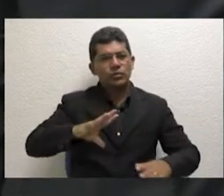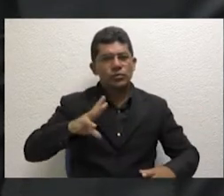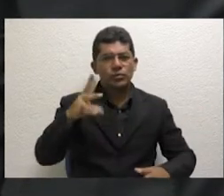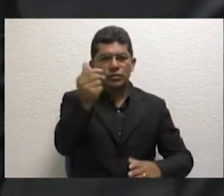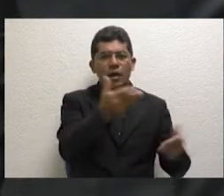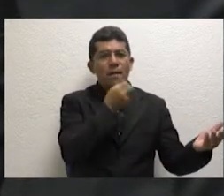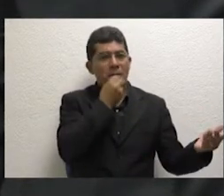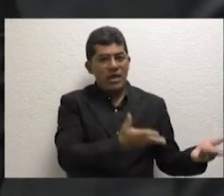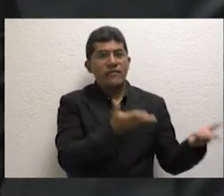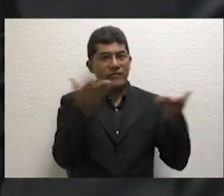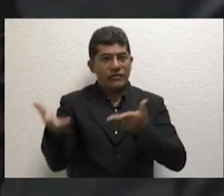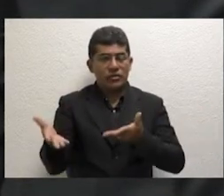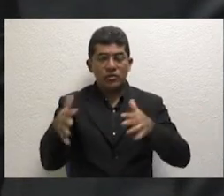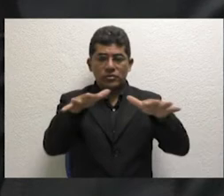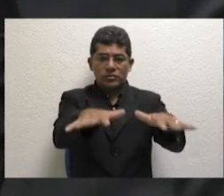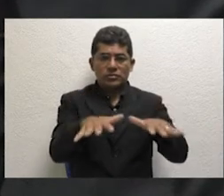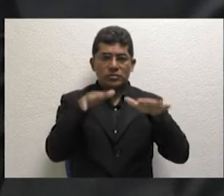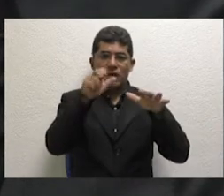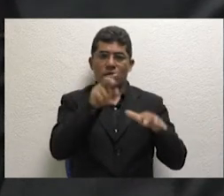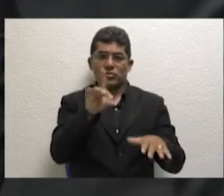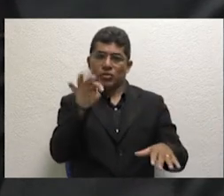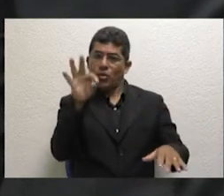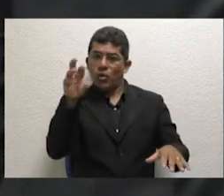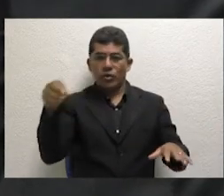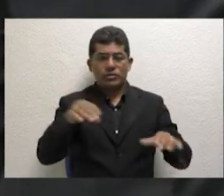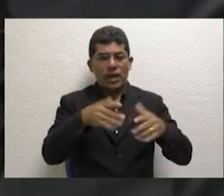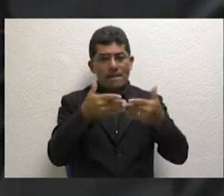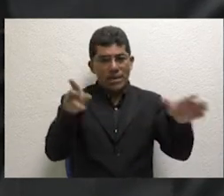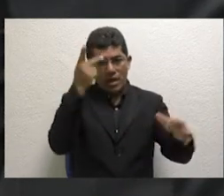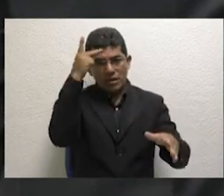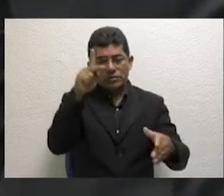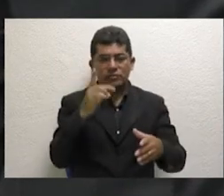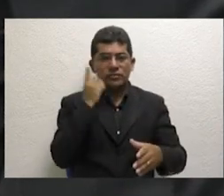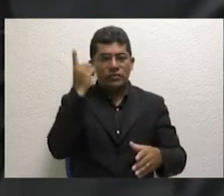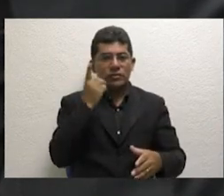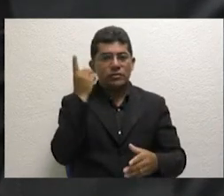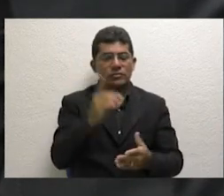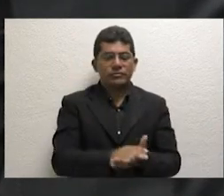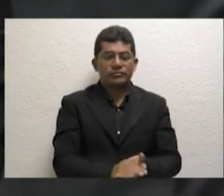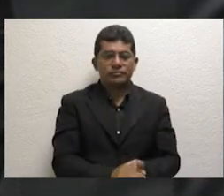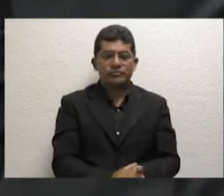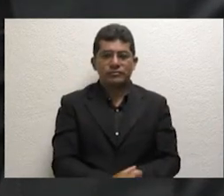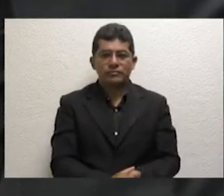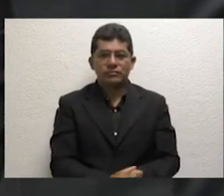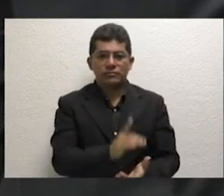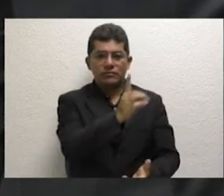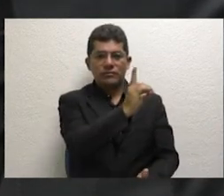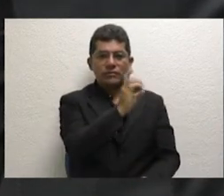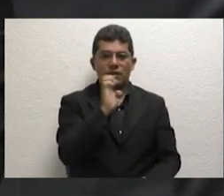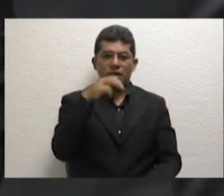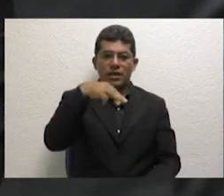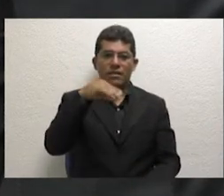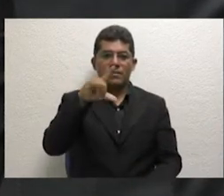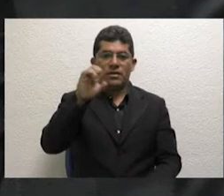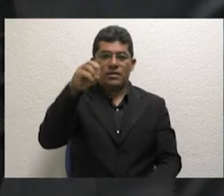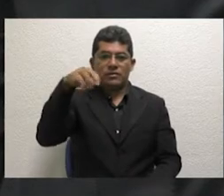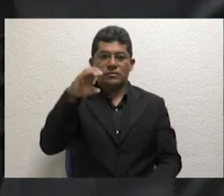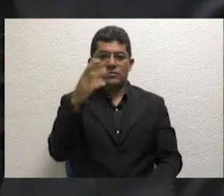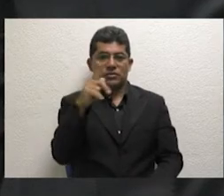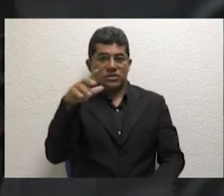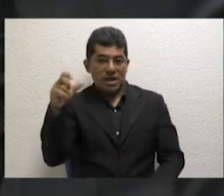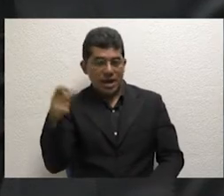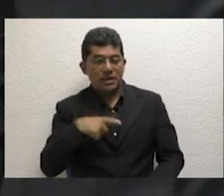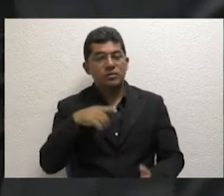vindos o nosso auditório está à disposição de vossa excelência foi o pedido do deputado Demilson Chagas deputado Sinésio